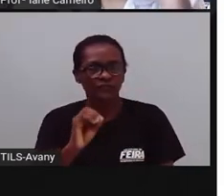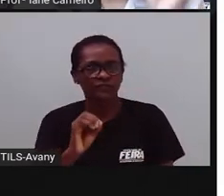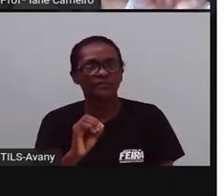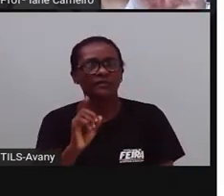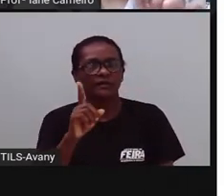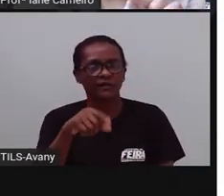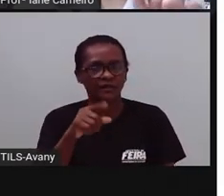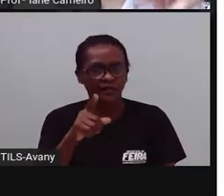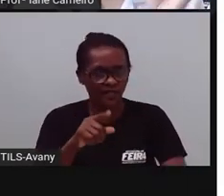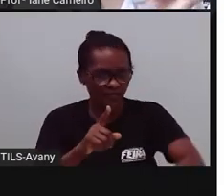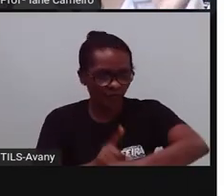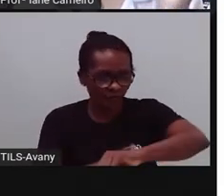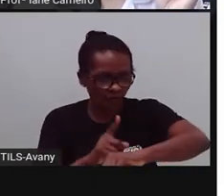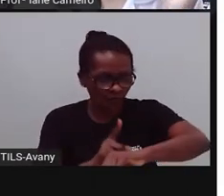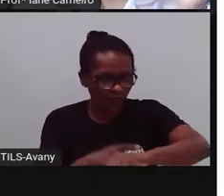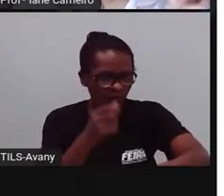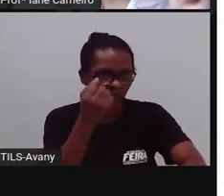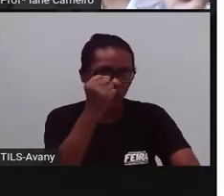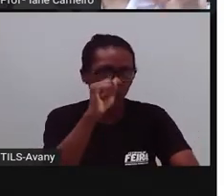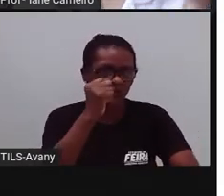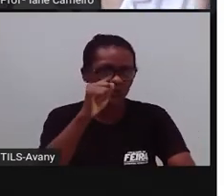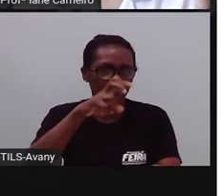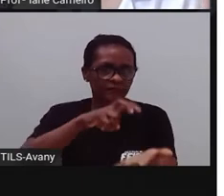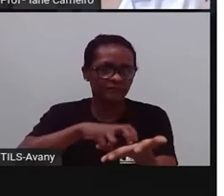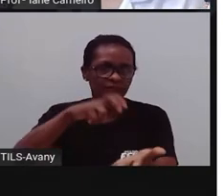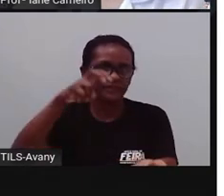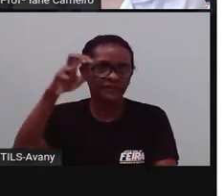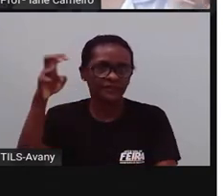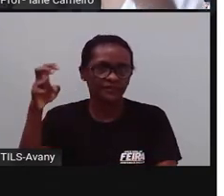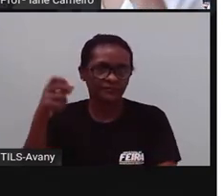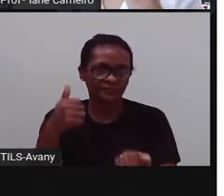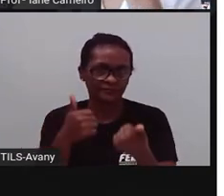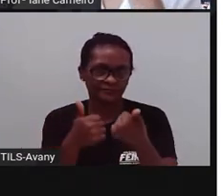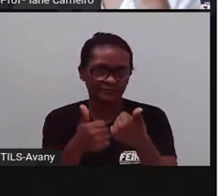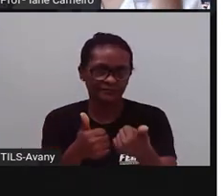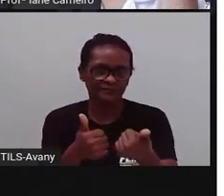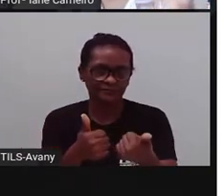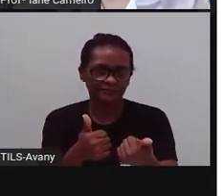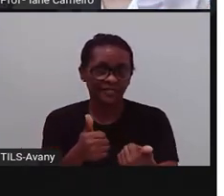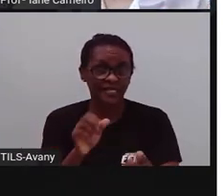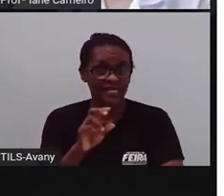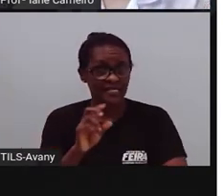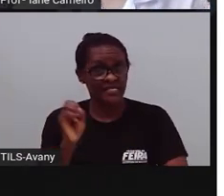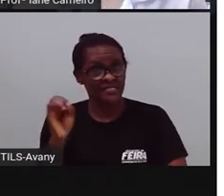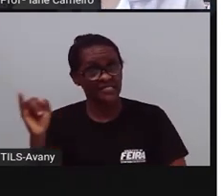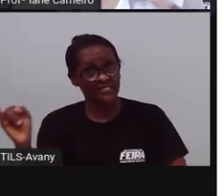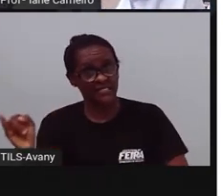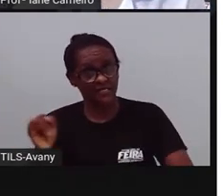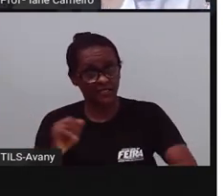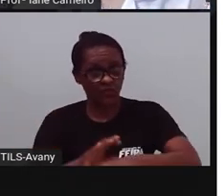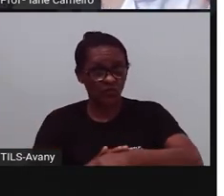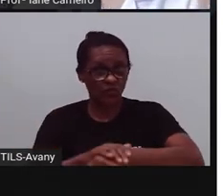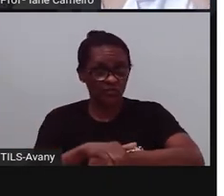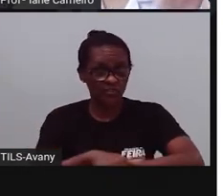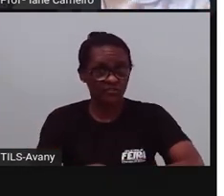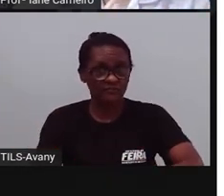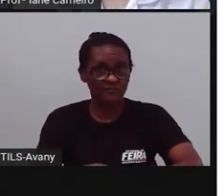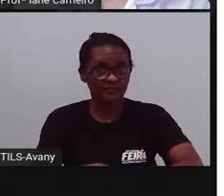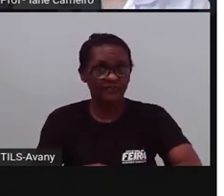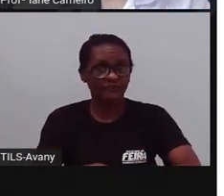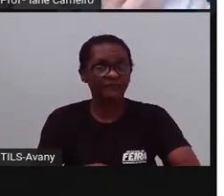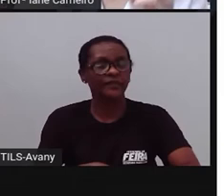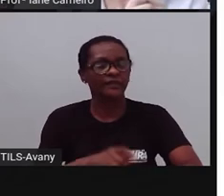tem o número 8 horas quer dizer que é 8 horas da manhã mas se fosse da noite deveria vir escrito aqui